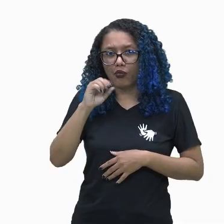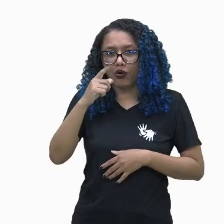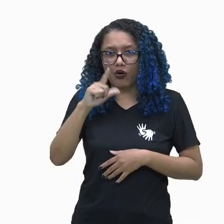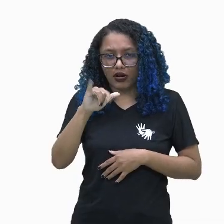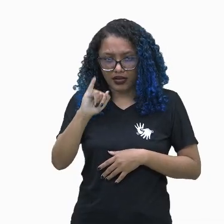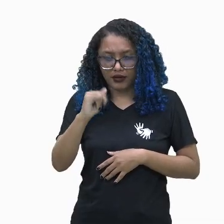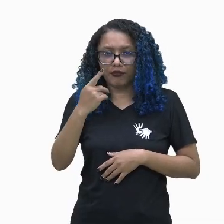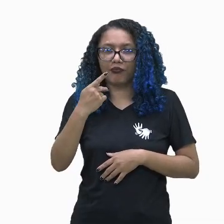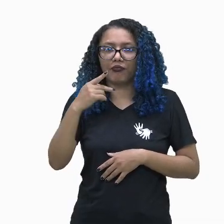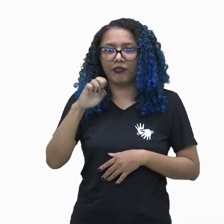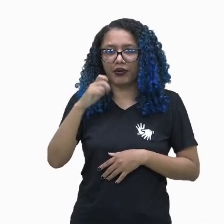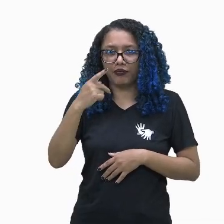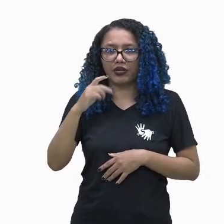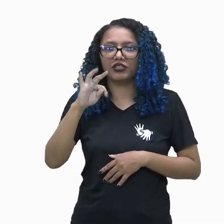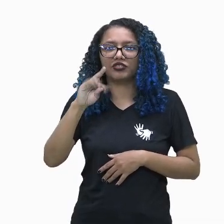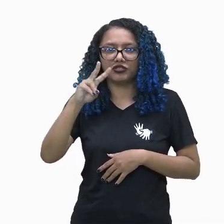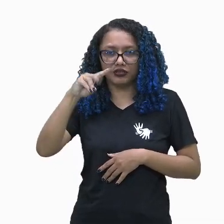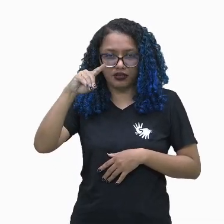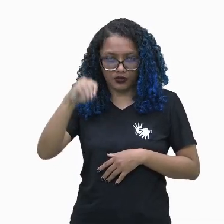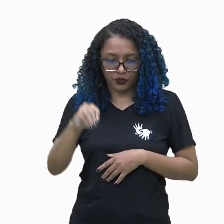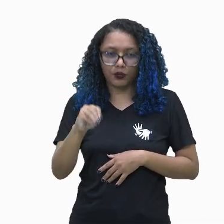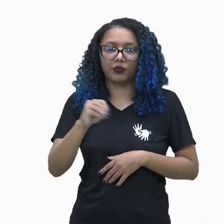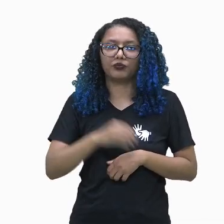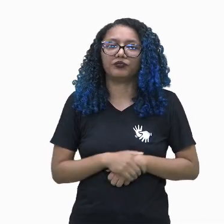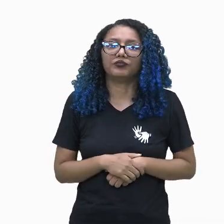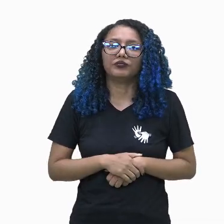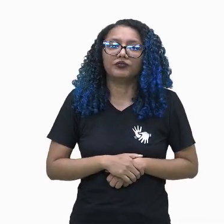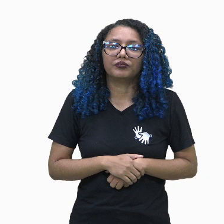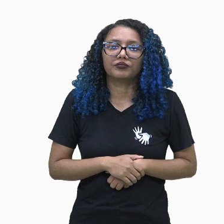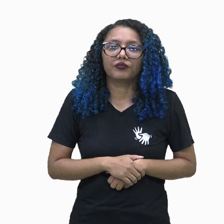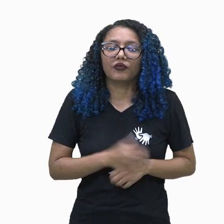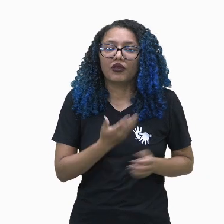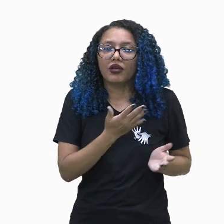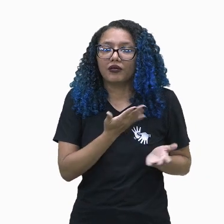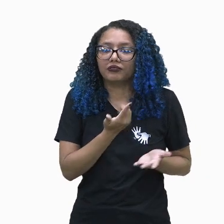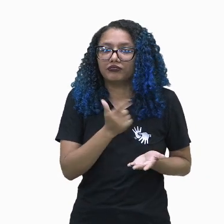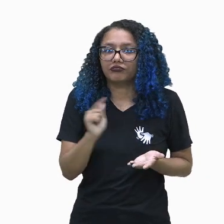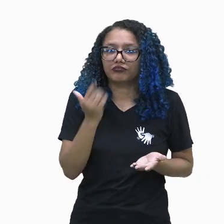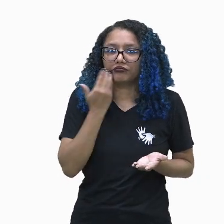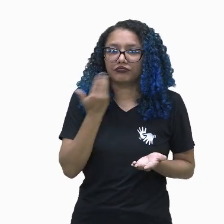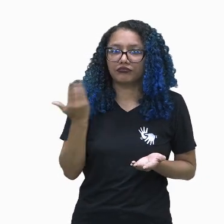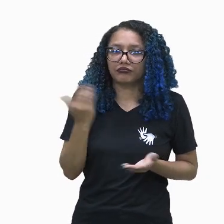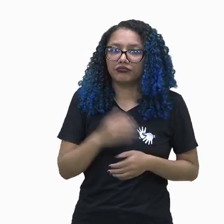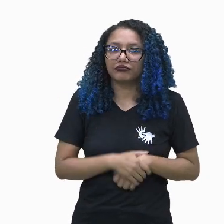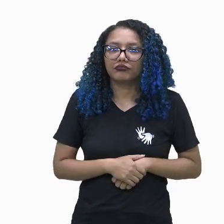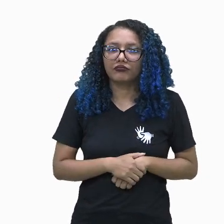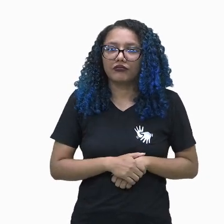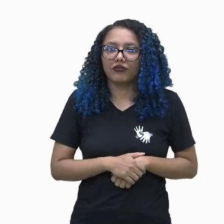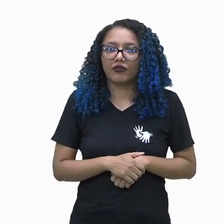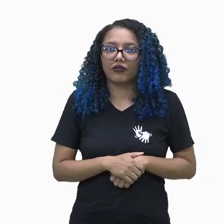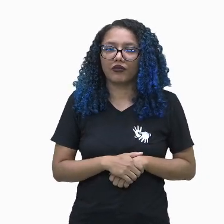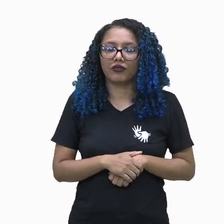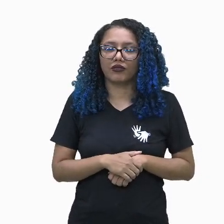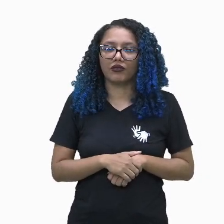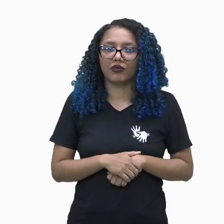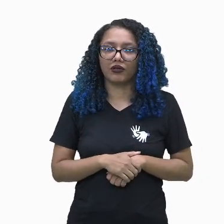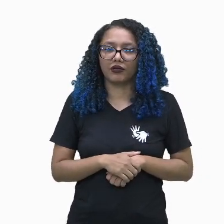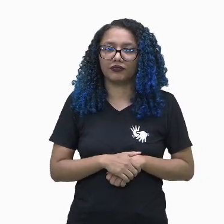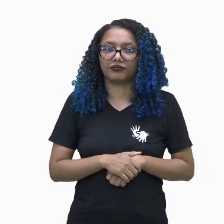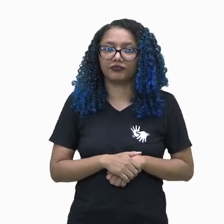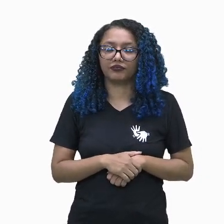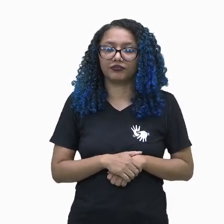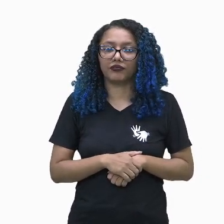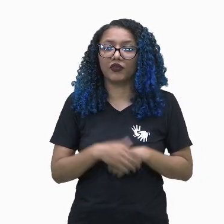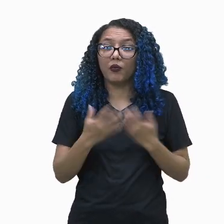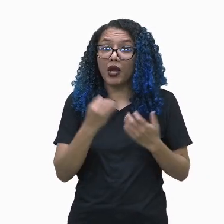Dando continuidade aí, nós temos uma outra classificação que eu trago para vocês quanto à essencialidade dos